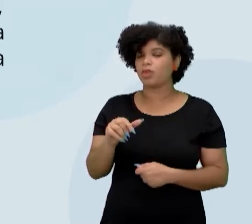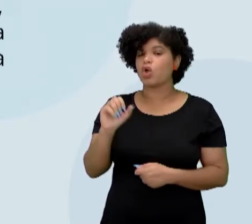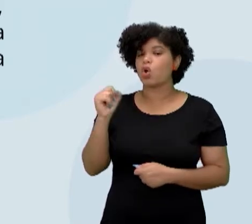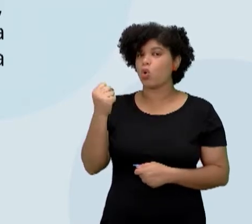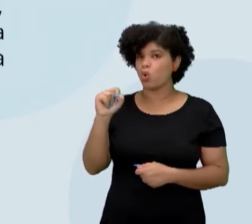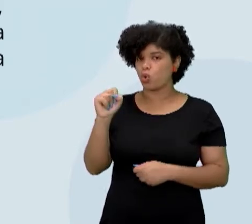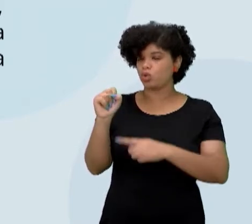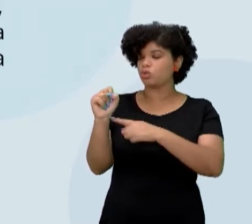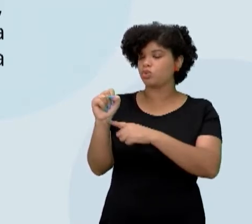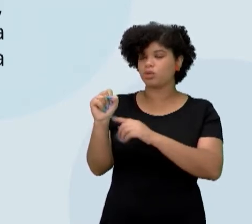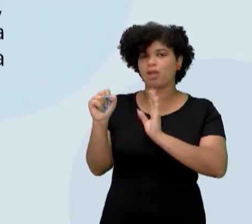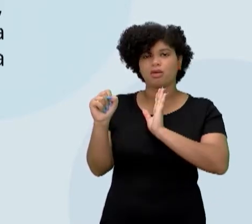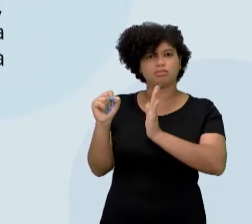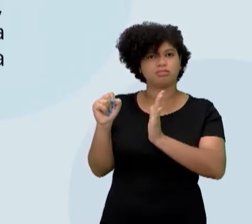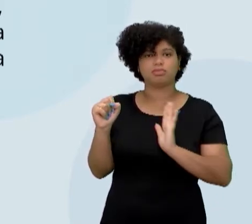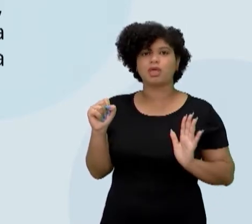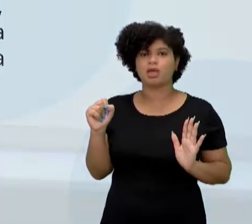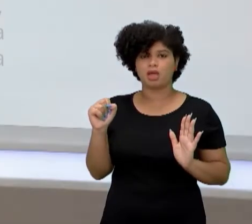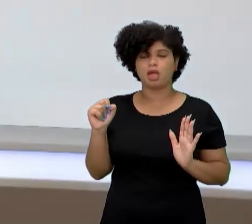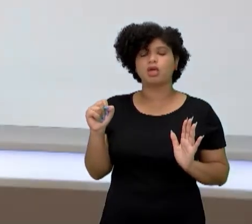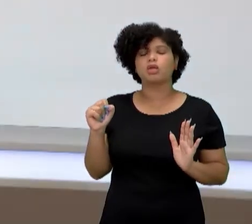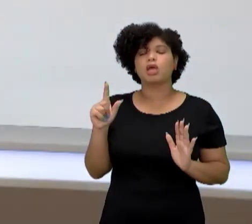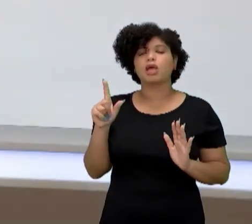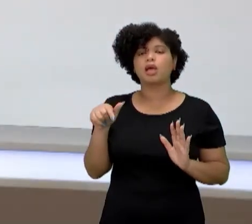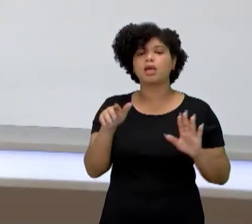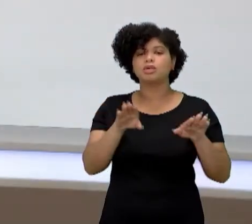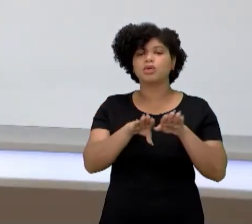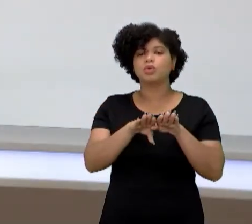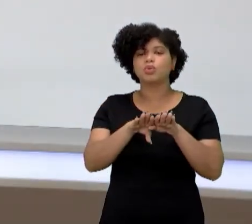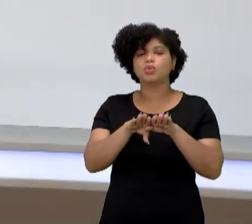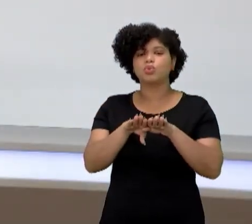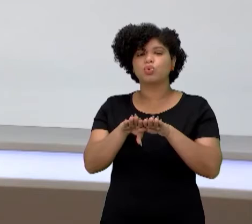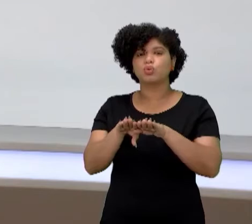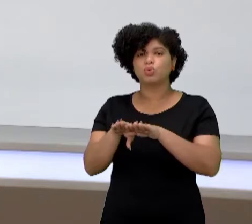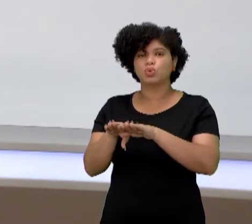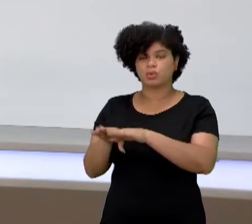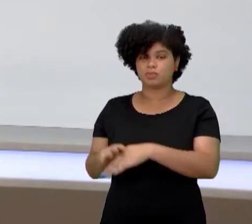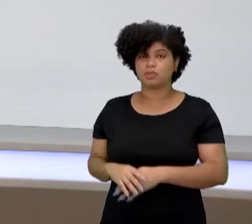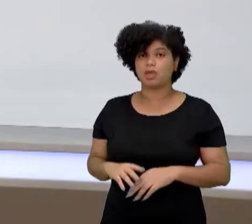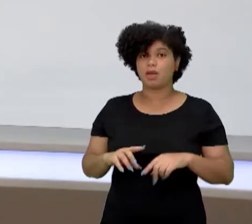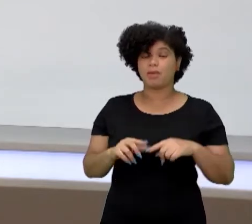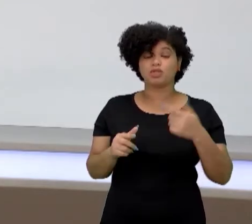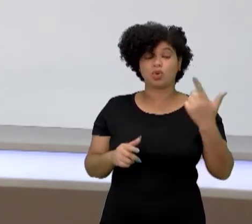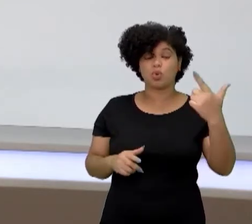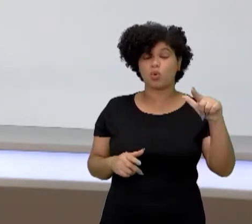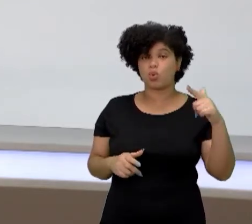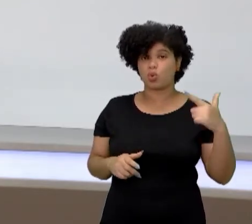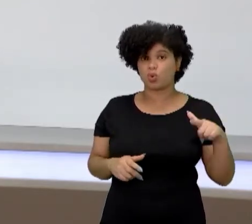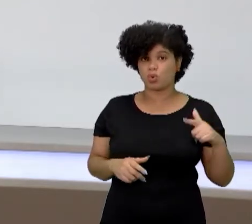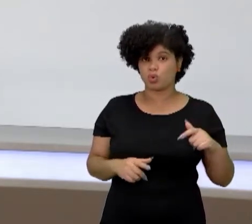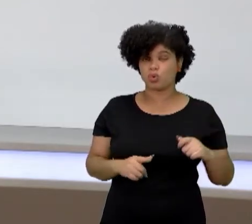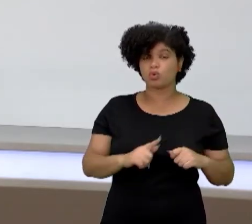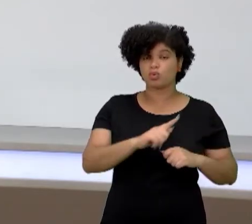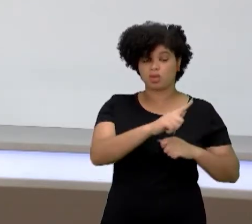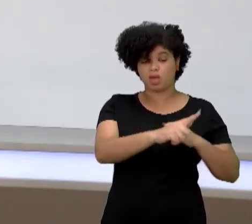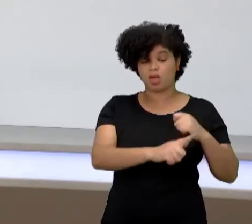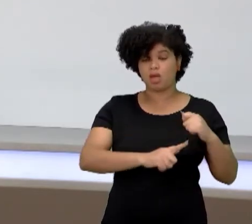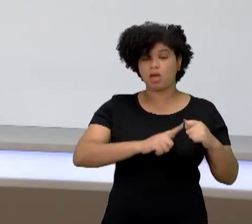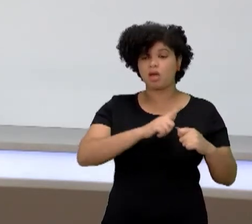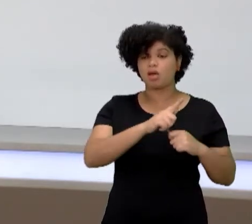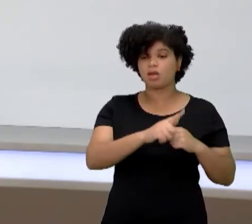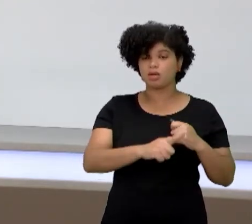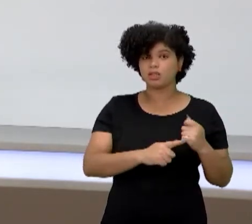elétrons na sua última camada, então a gente diz que ele já é estável. Os outros átomos, eles procuram